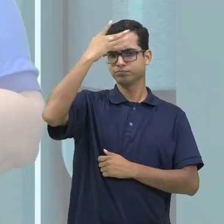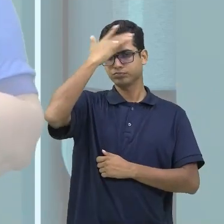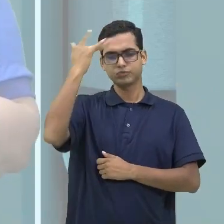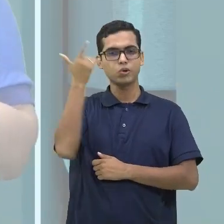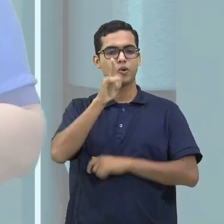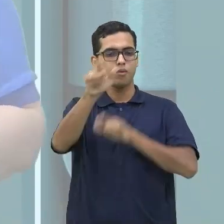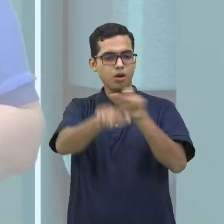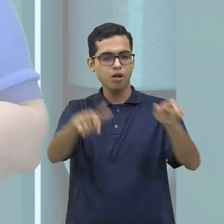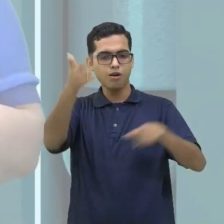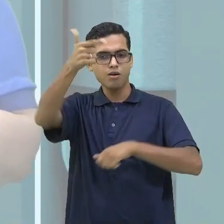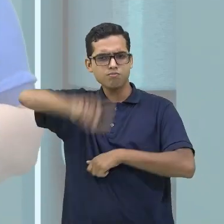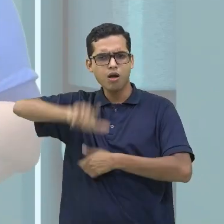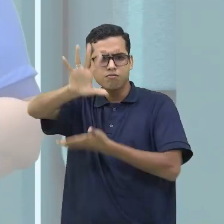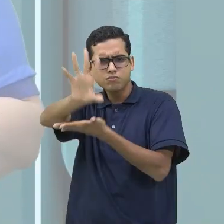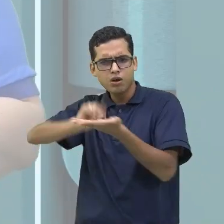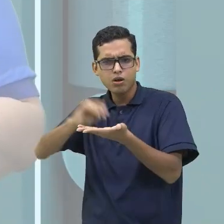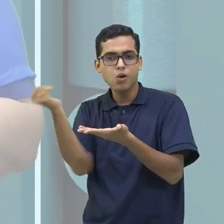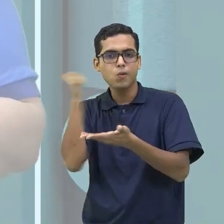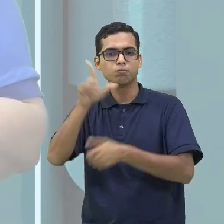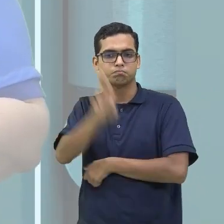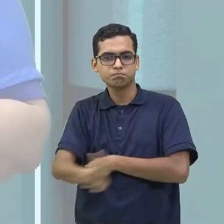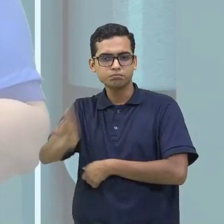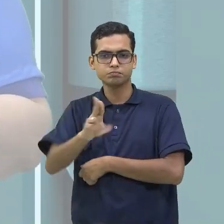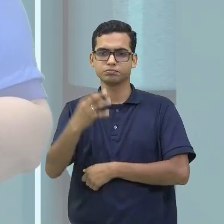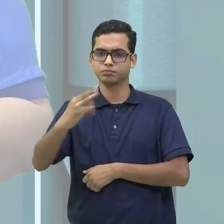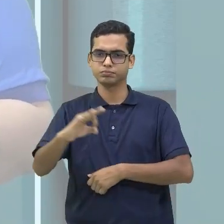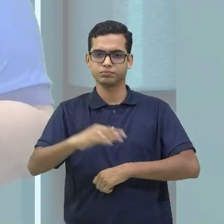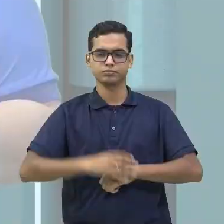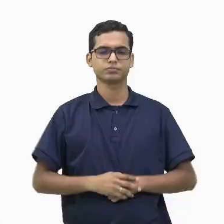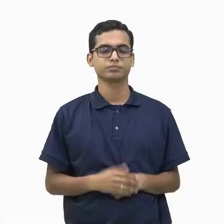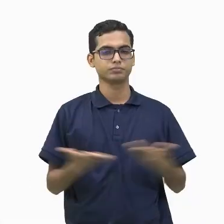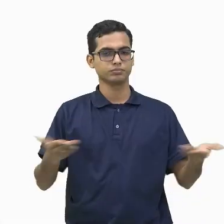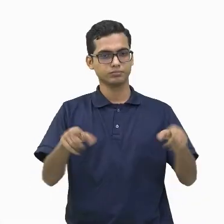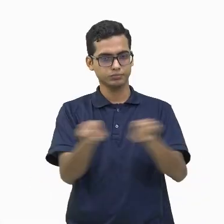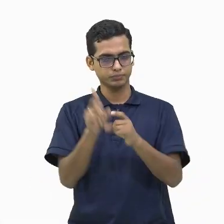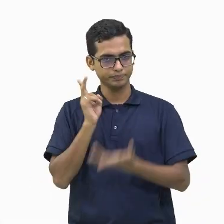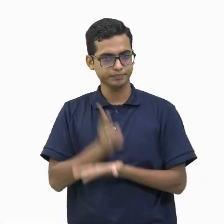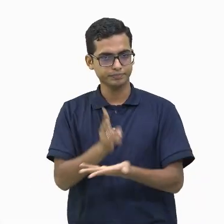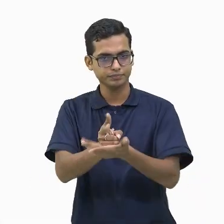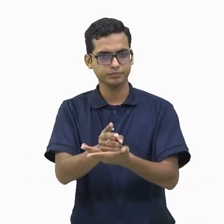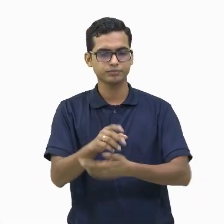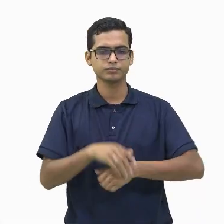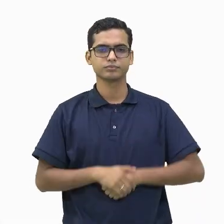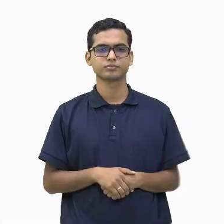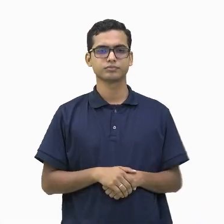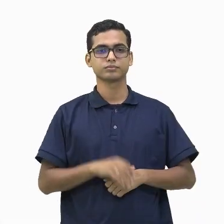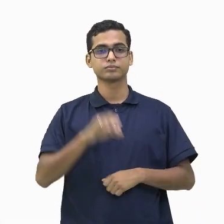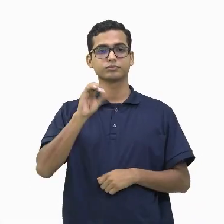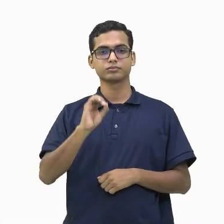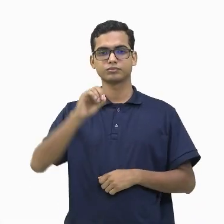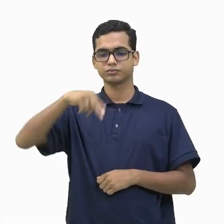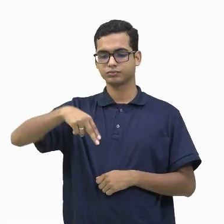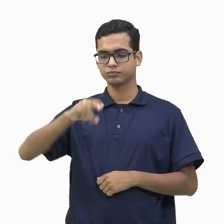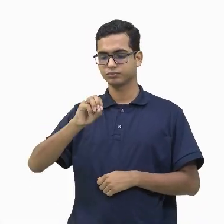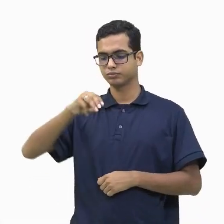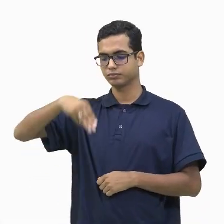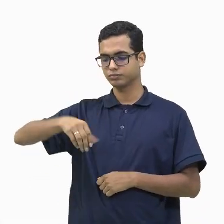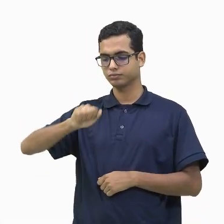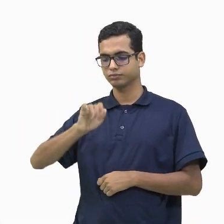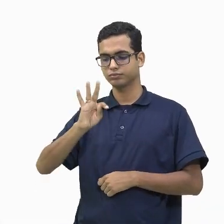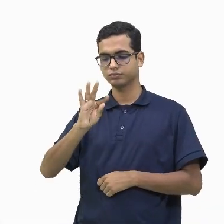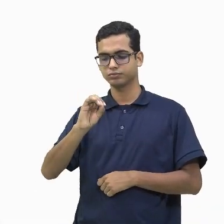repetir. Então isso também é muito utilizado para isso, certo? Seguindo adiante, temos a onomatopeia. E a